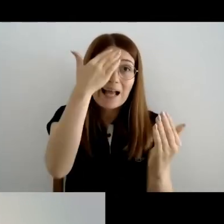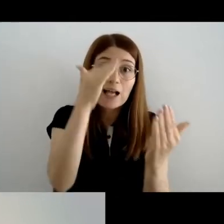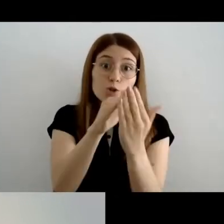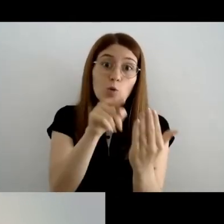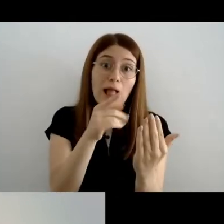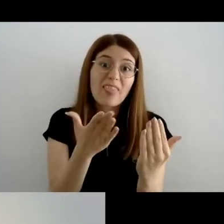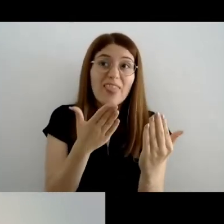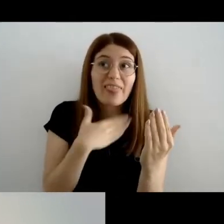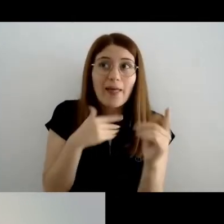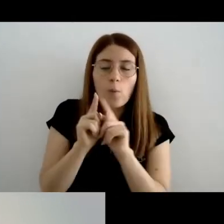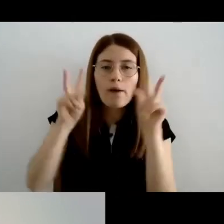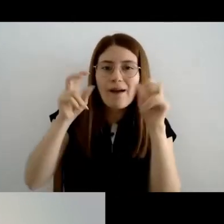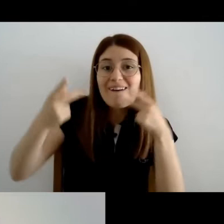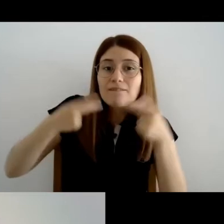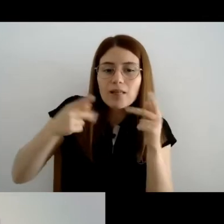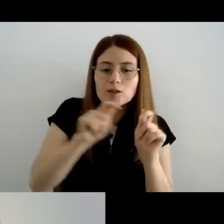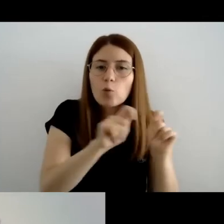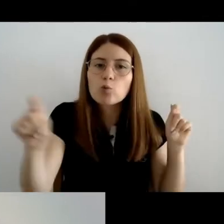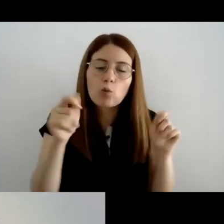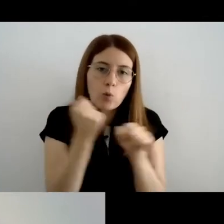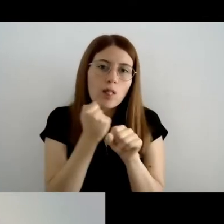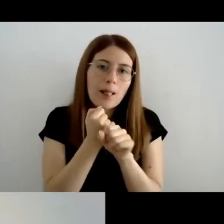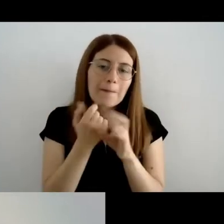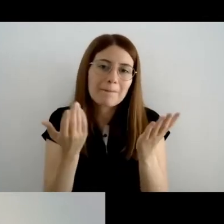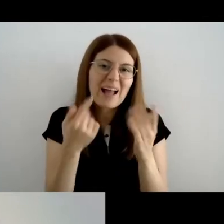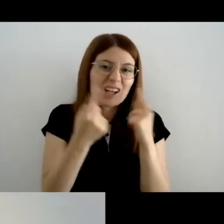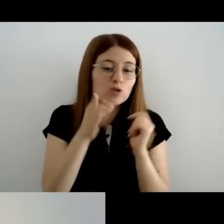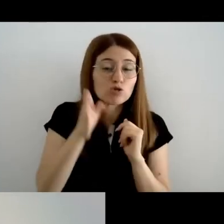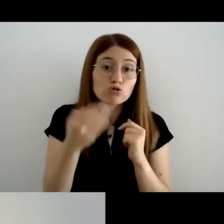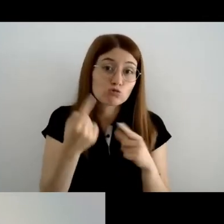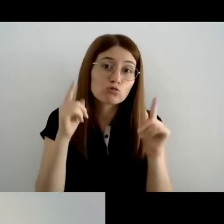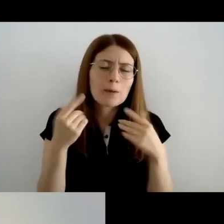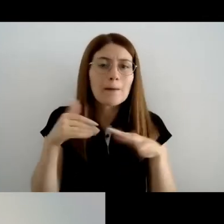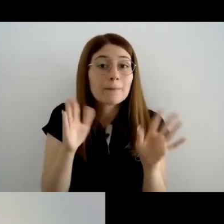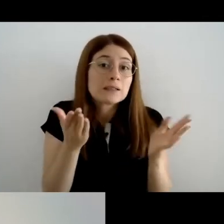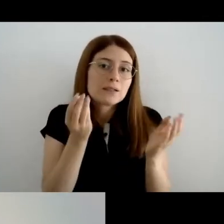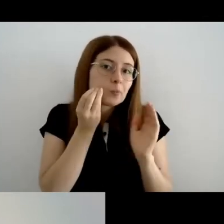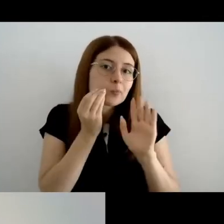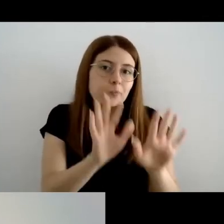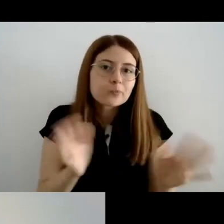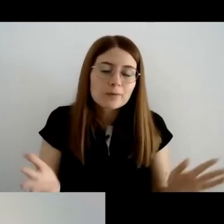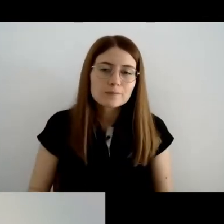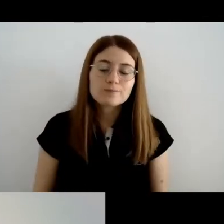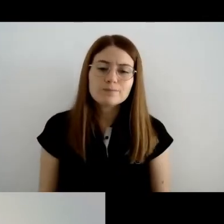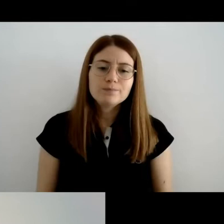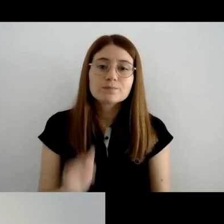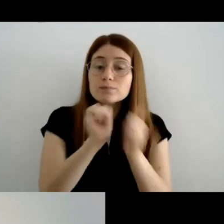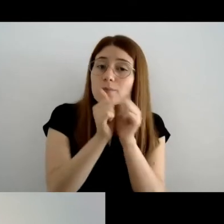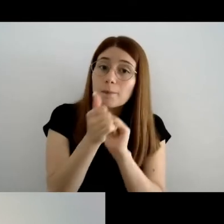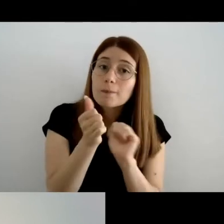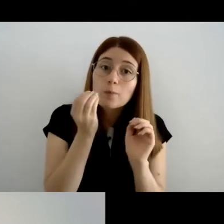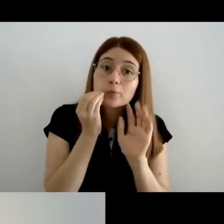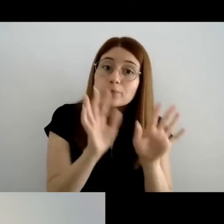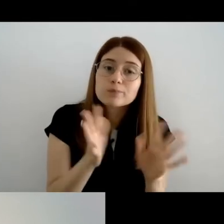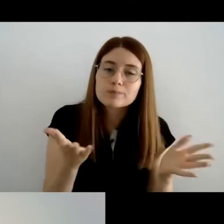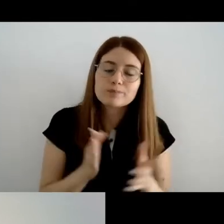maior parte das vezes todo o processo e nem sempre isso é assim tão justo, mas é mesmo assim, e o desporto é feito dessa forma. Um